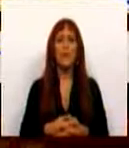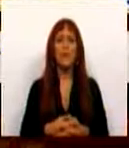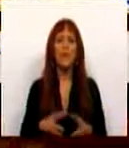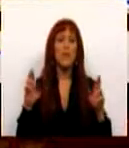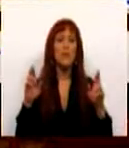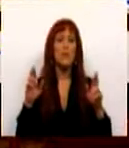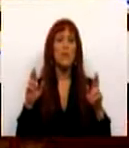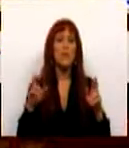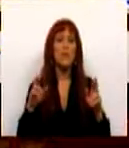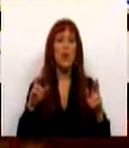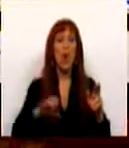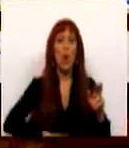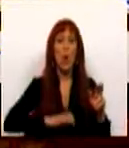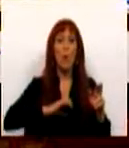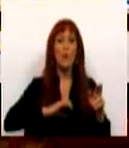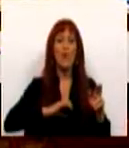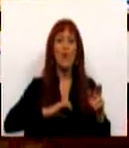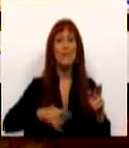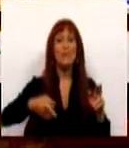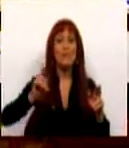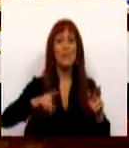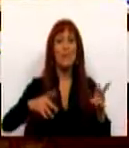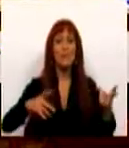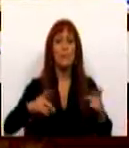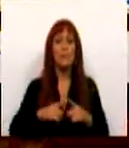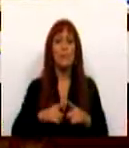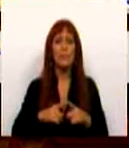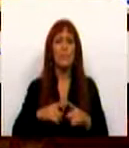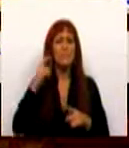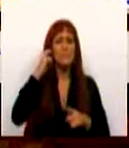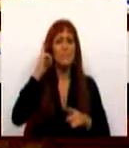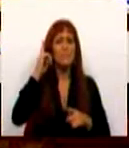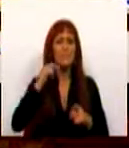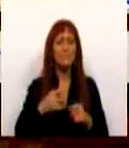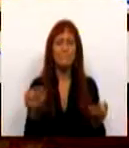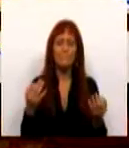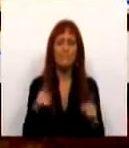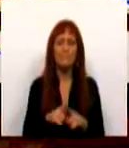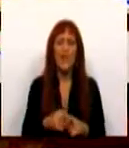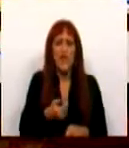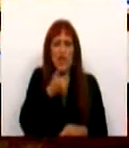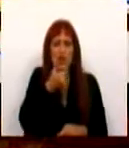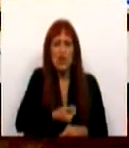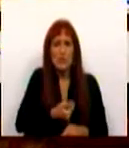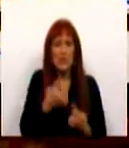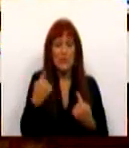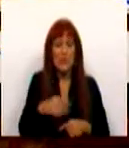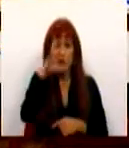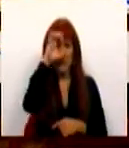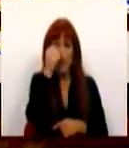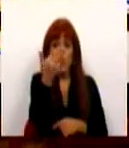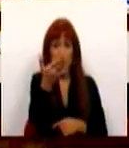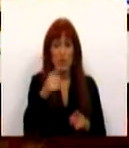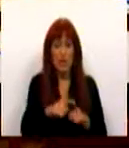Esperança e confiança e também tendo em conta realmente a experiência deste